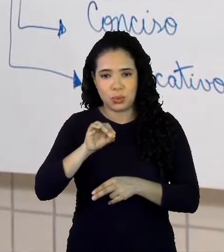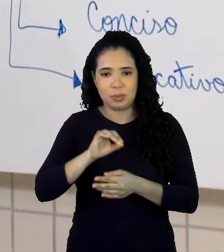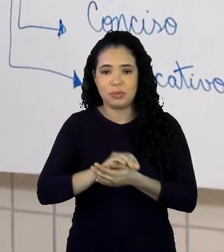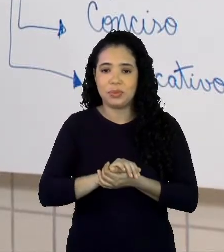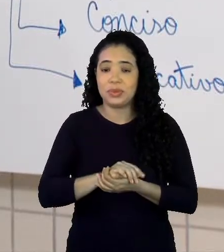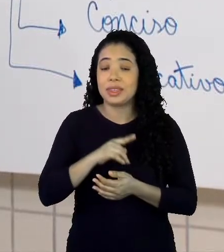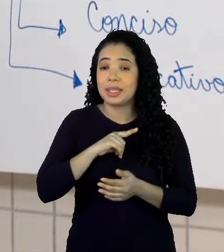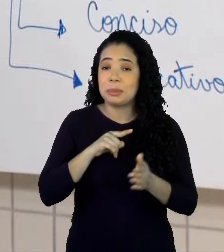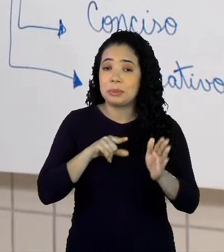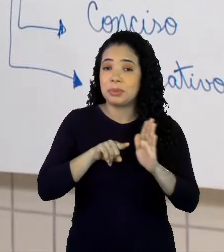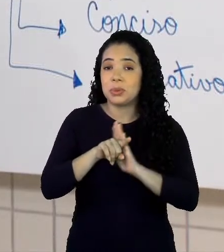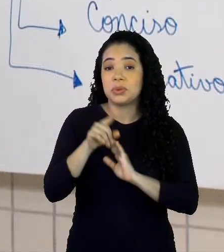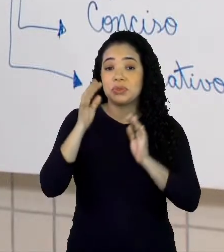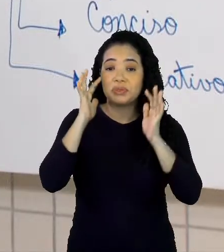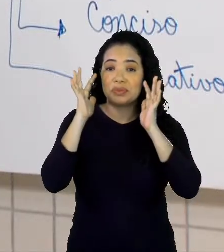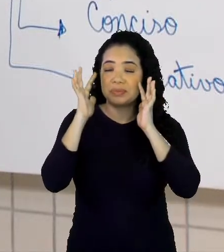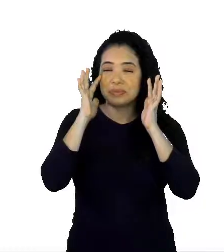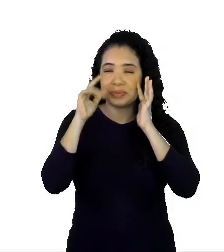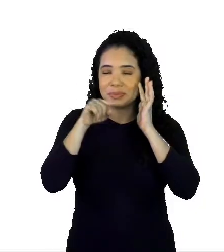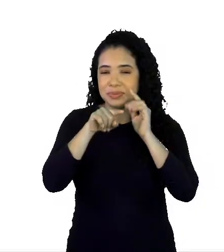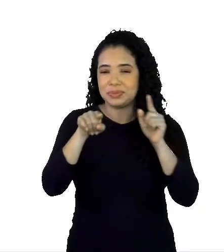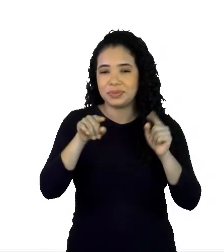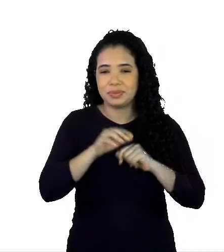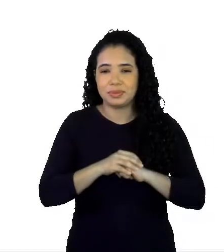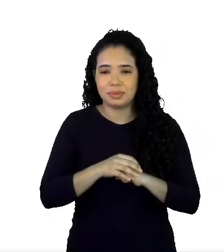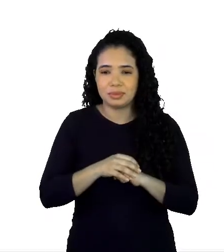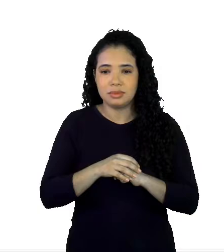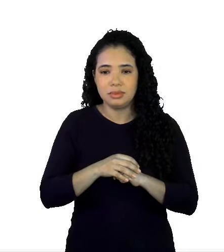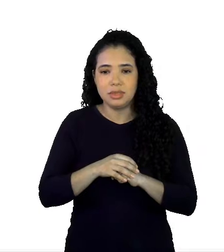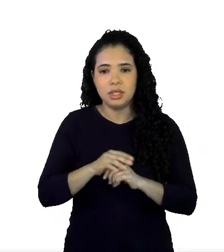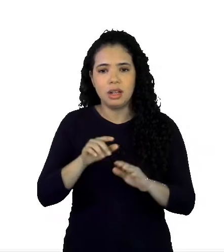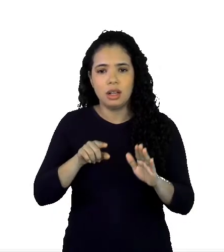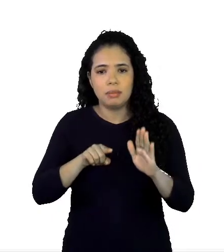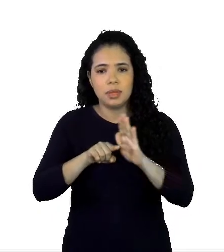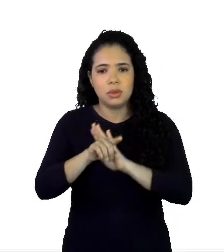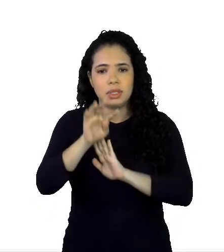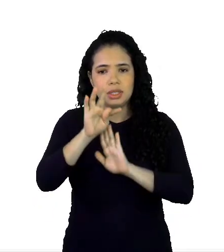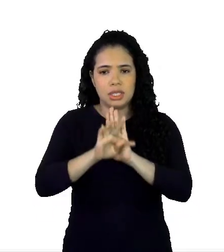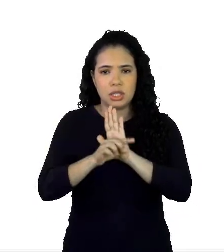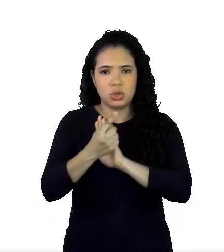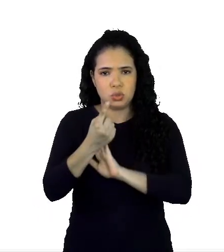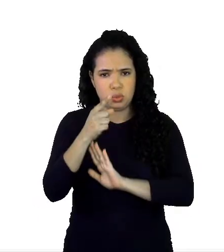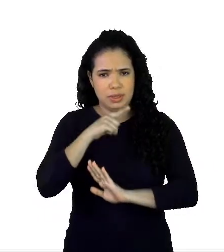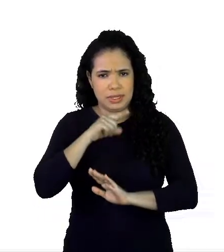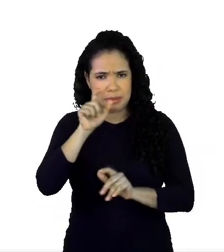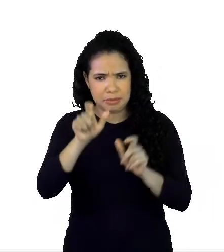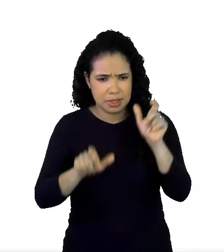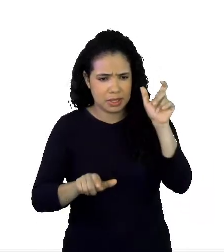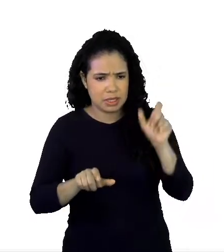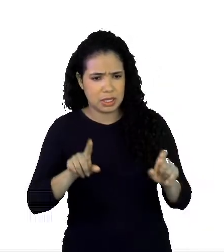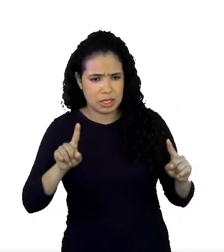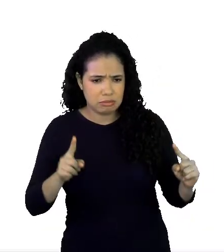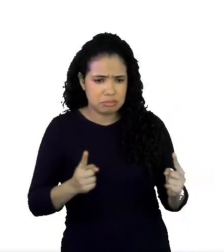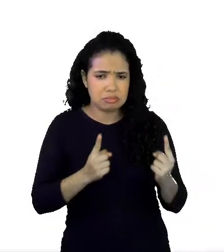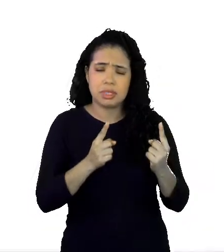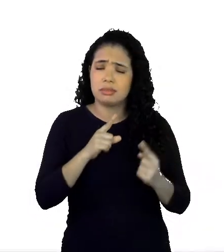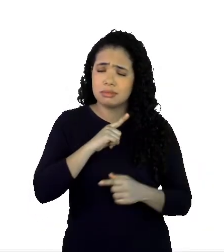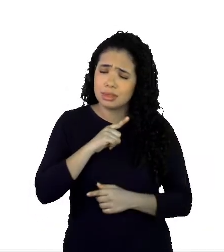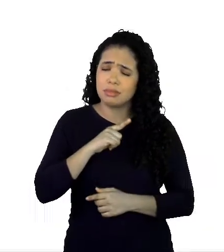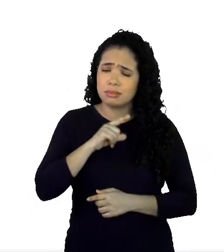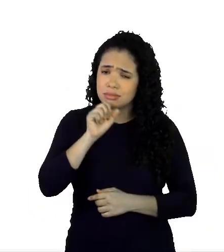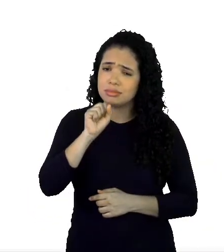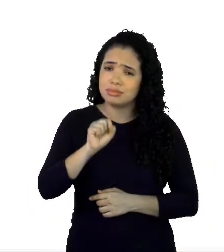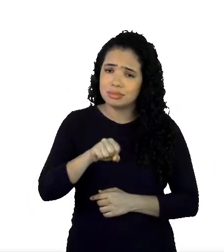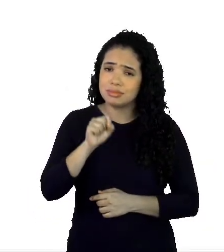o seguinte, vejam só. O texto 1, esse miniconto aí, tem personagens? Quais são eles? Tem, né? A gente